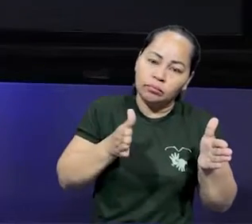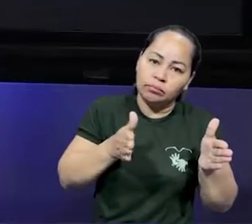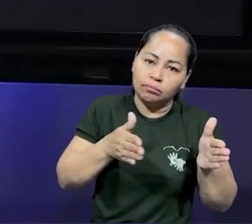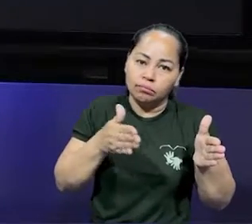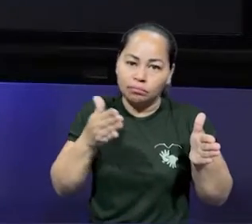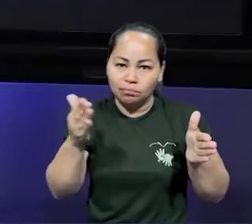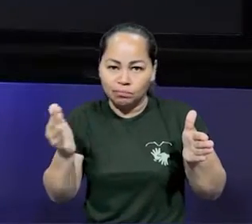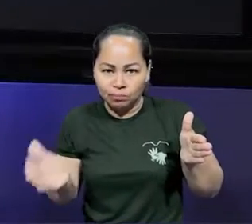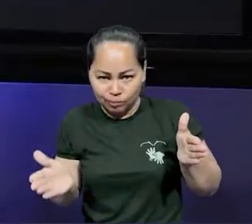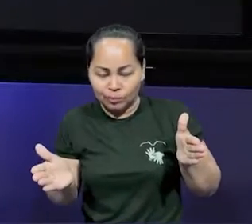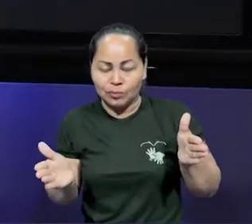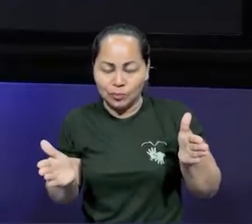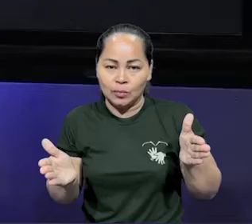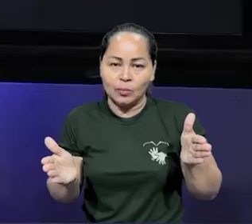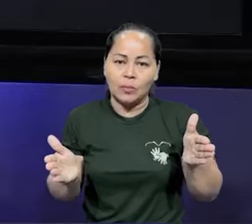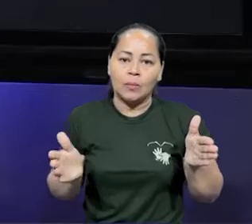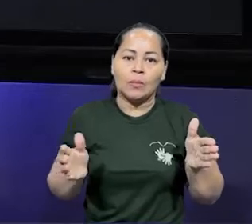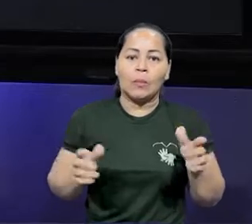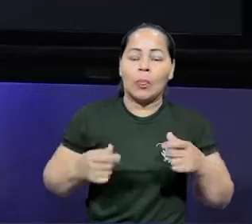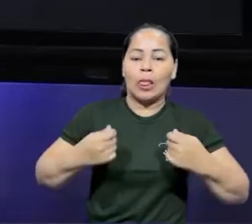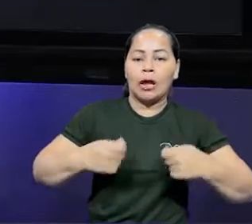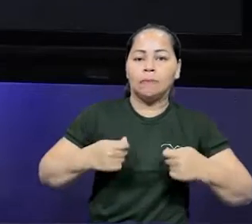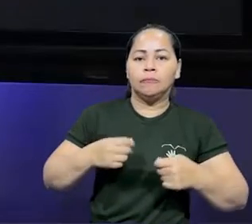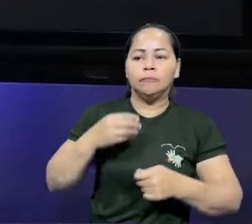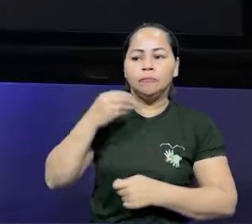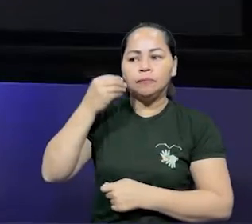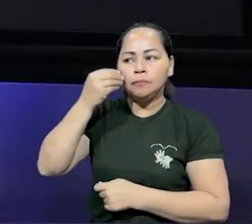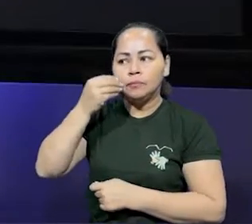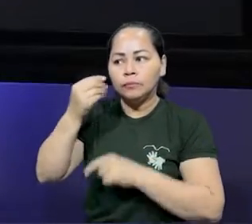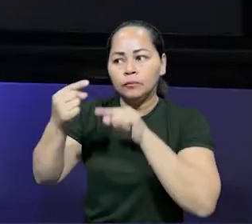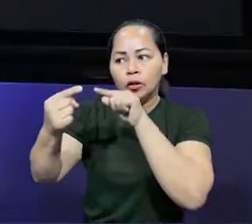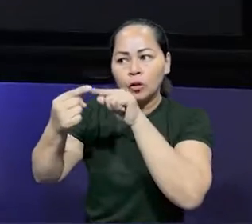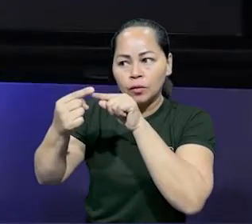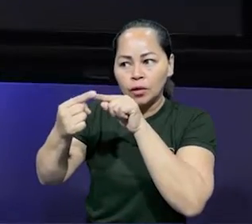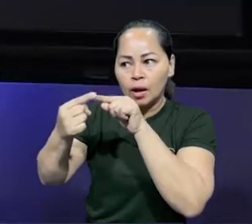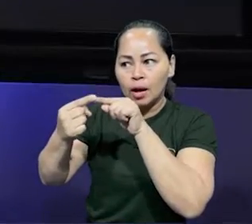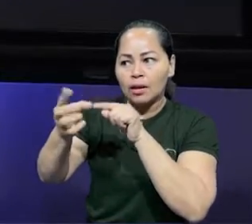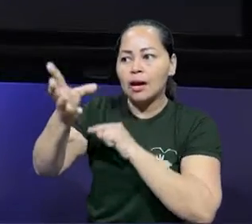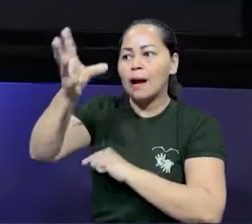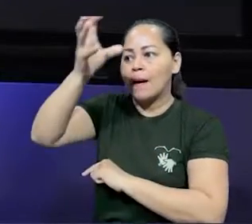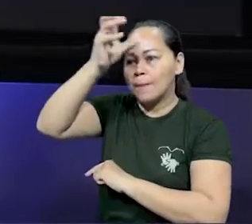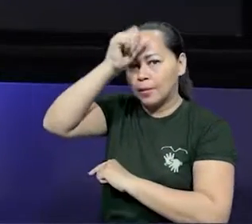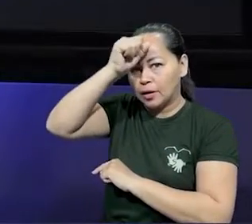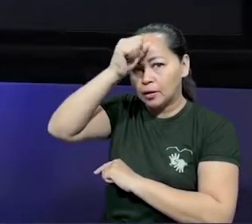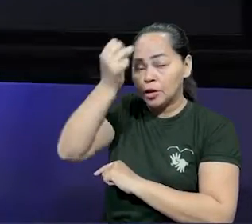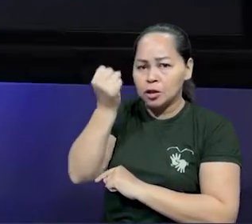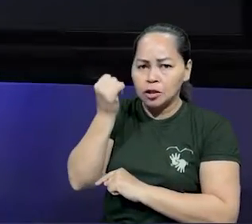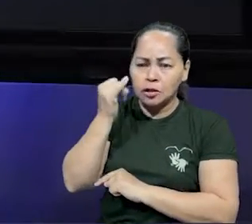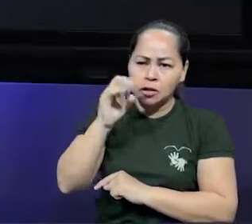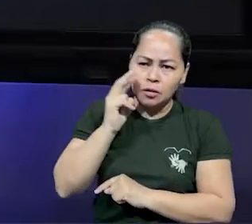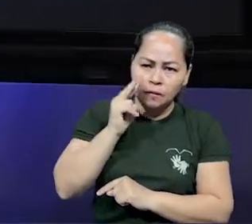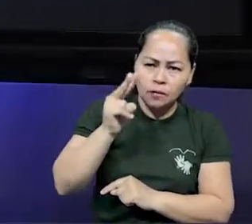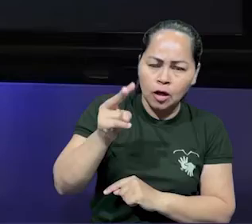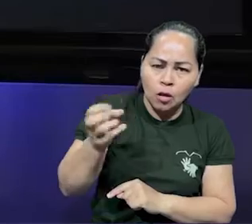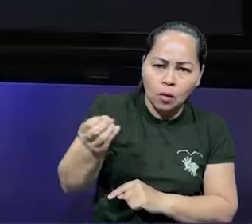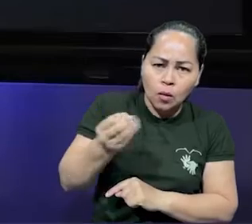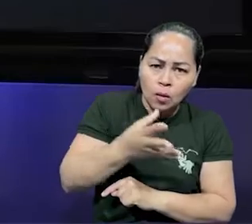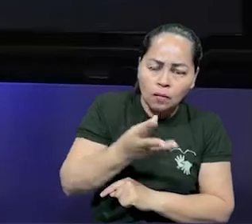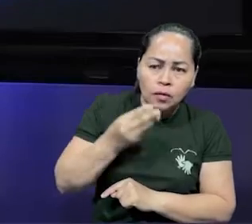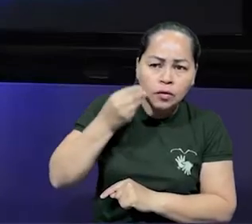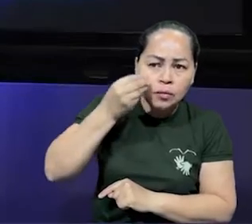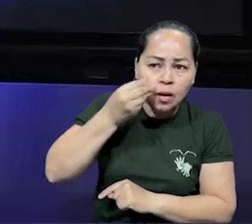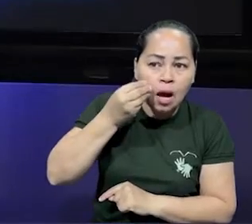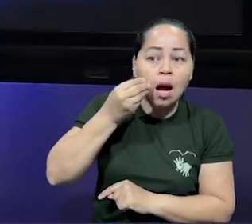adquirido, quando se depara com uma vivência distinta, ele sofre um desequilíbrio e